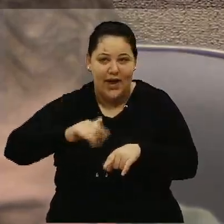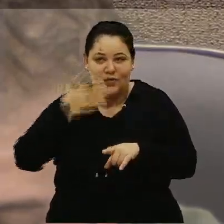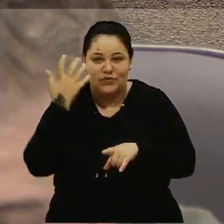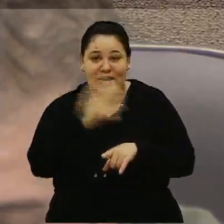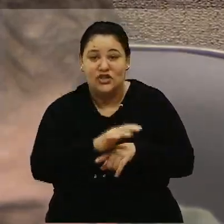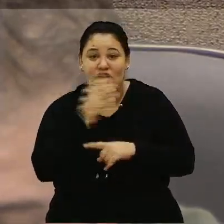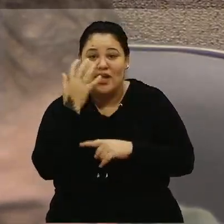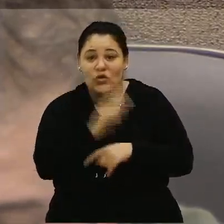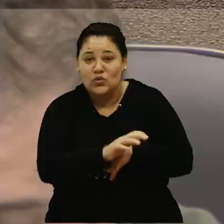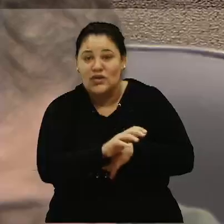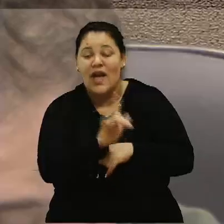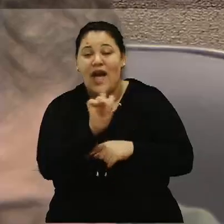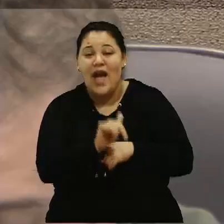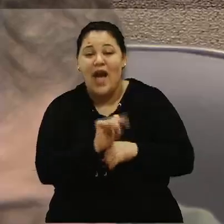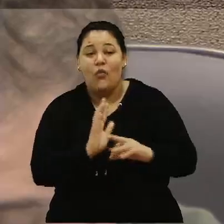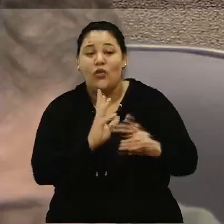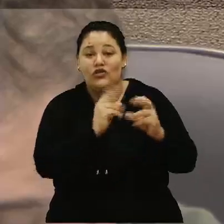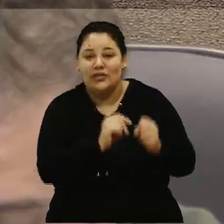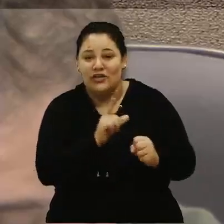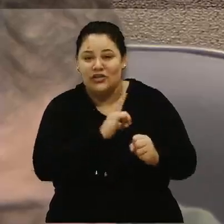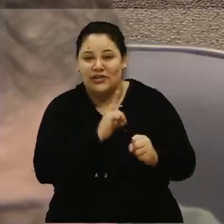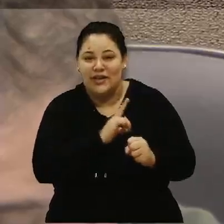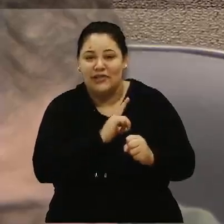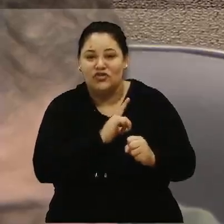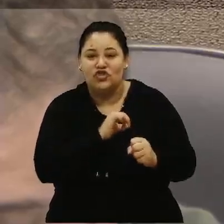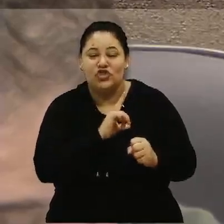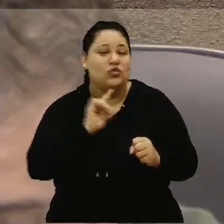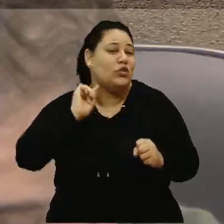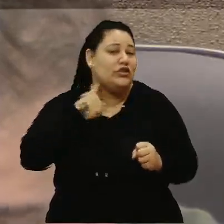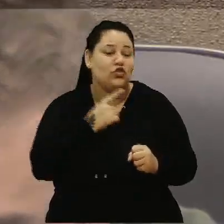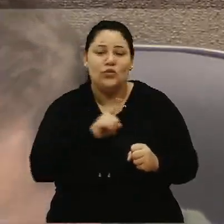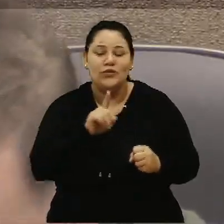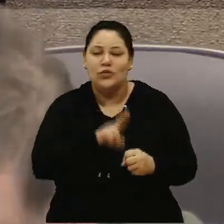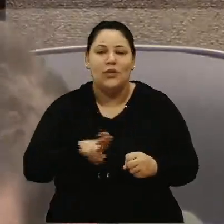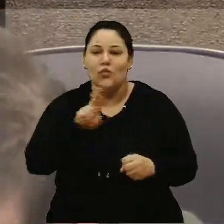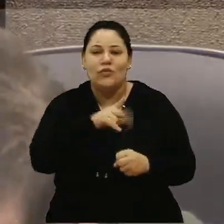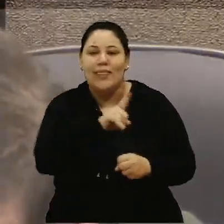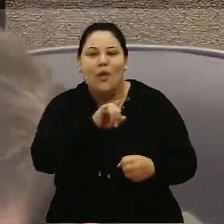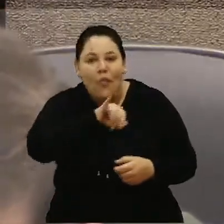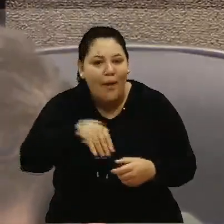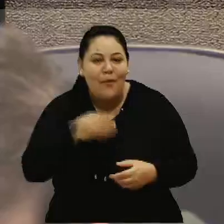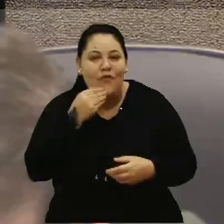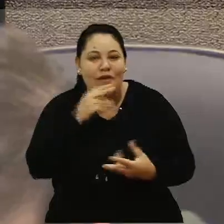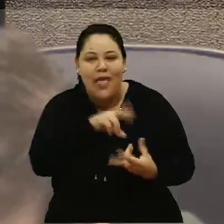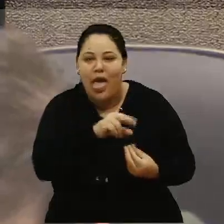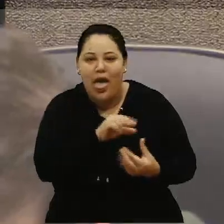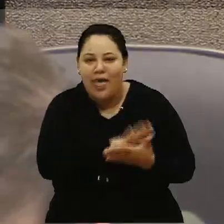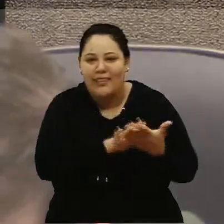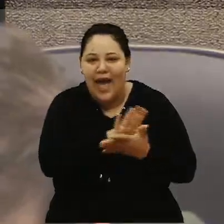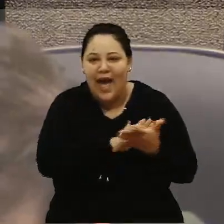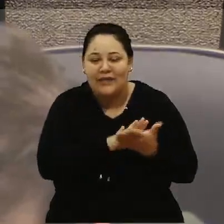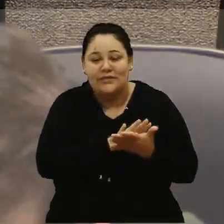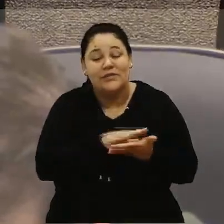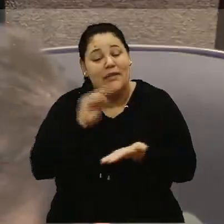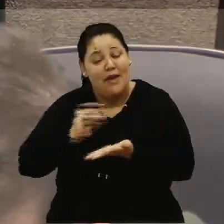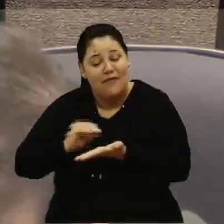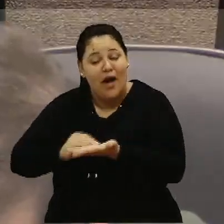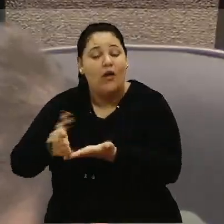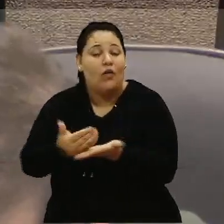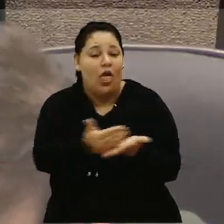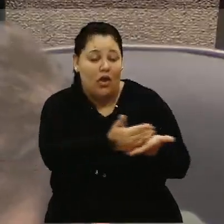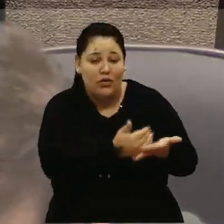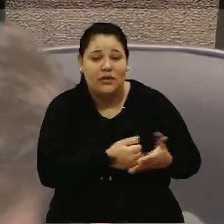né? A quantidade de rejeitos e muitas vezes a falta de recolhimento desses rejeitos. Conversei também